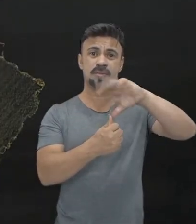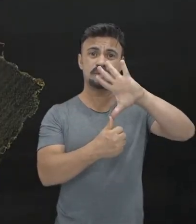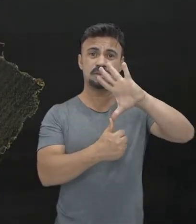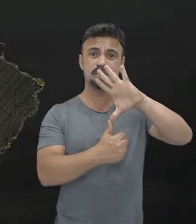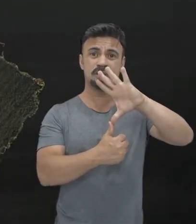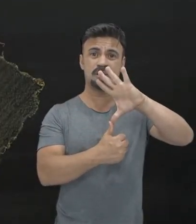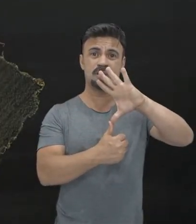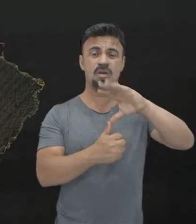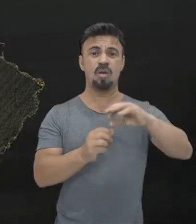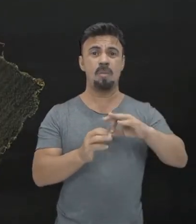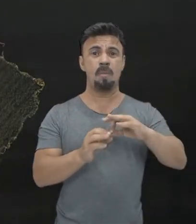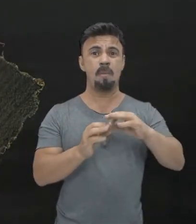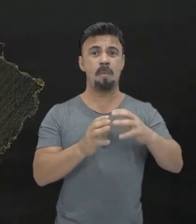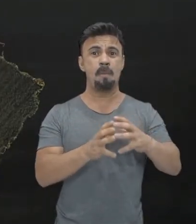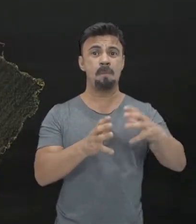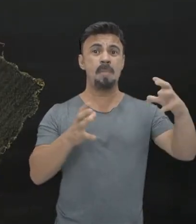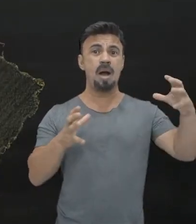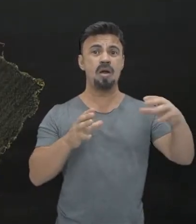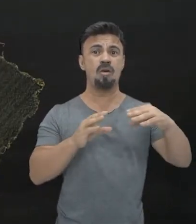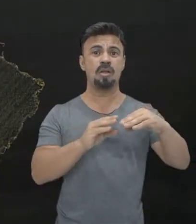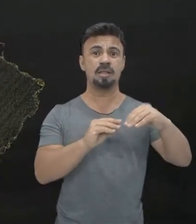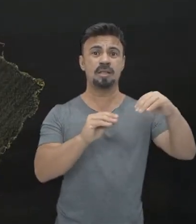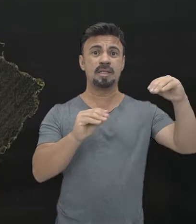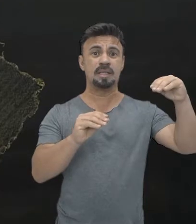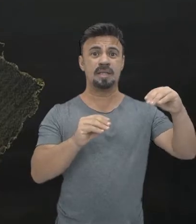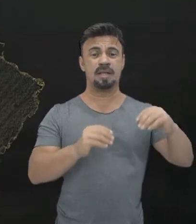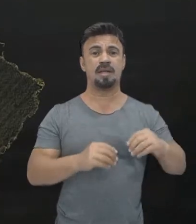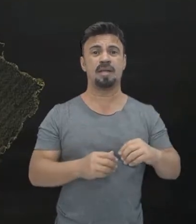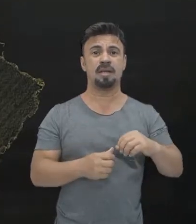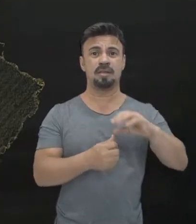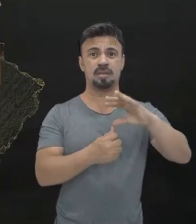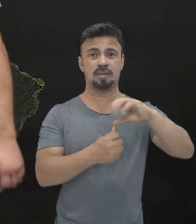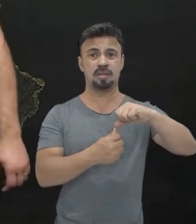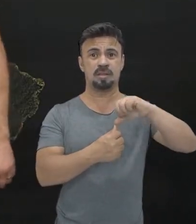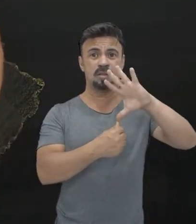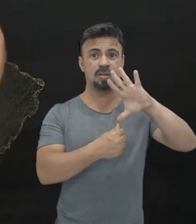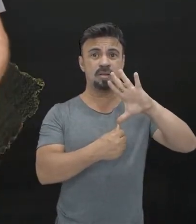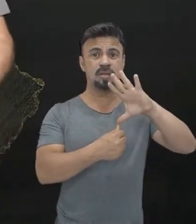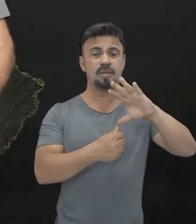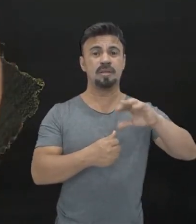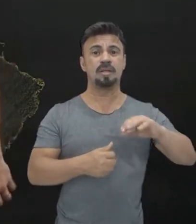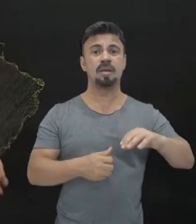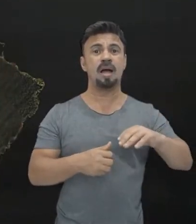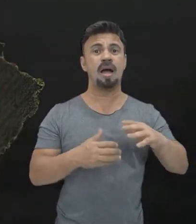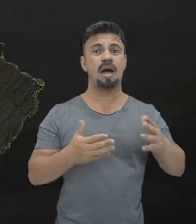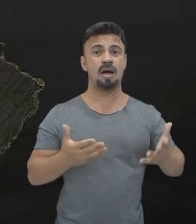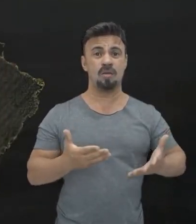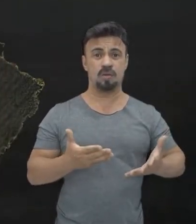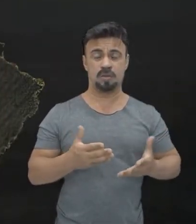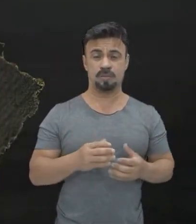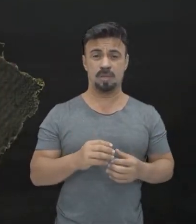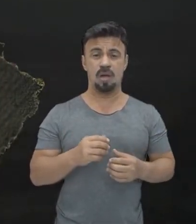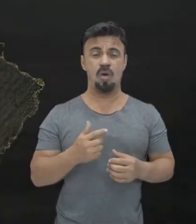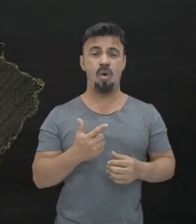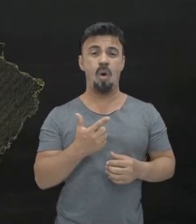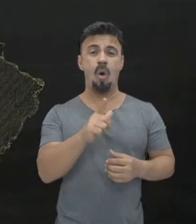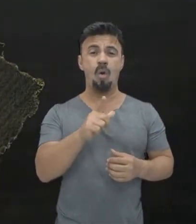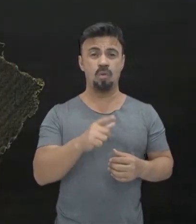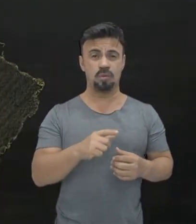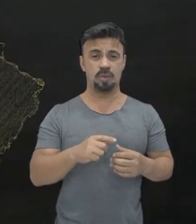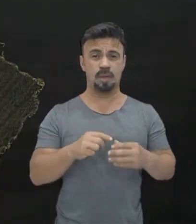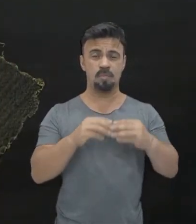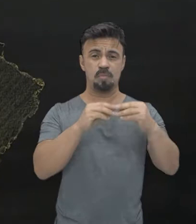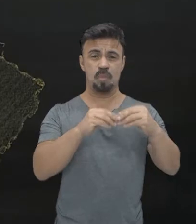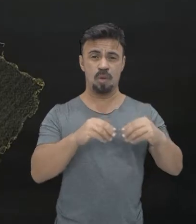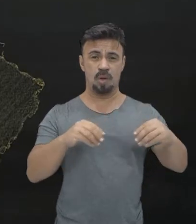porção maior de terra que está ao norte desse grande continente. Agora, essa outra grande porção